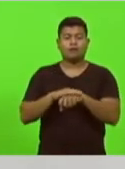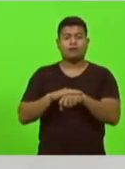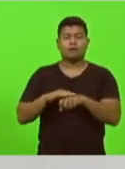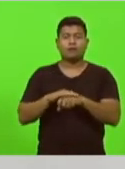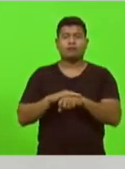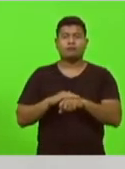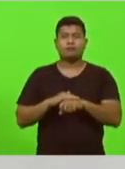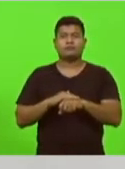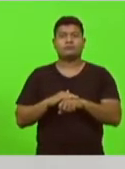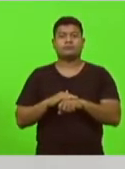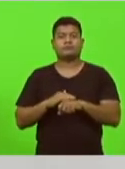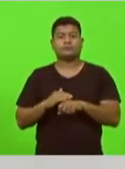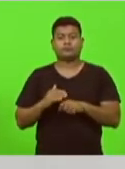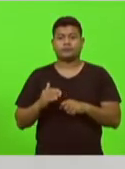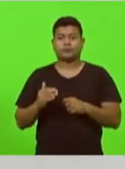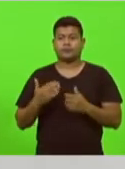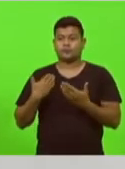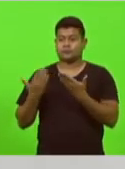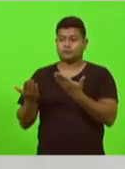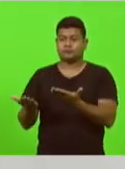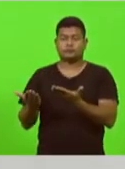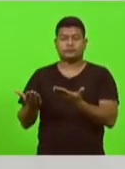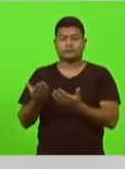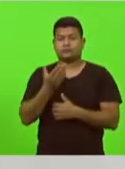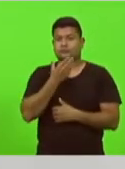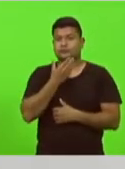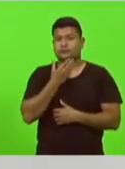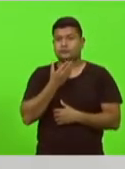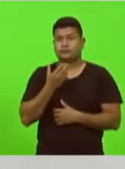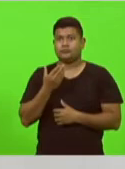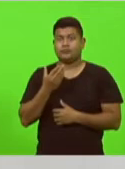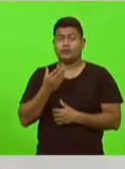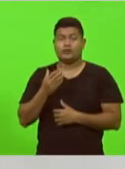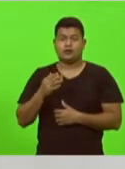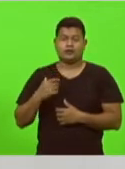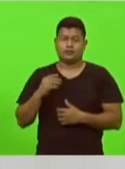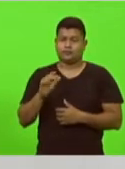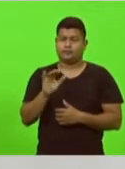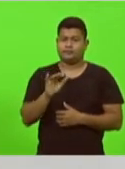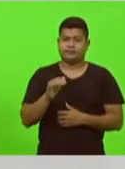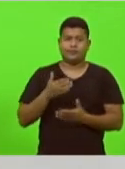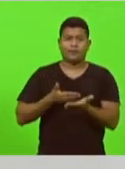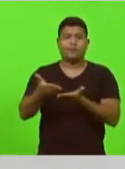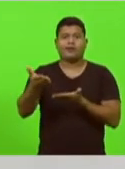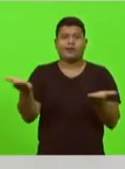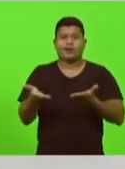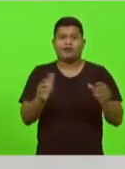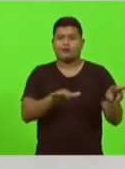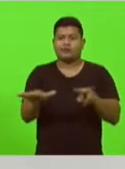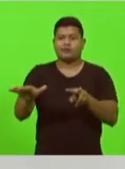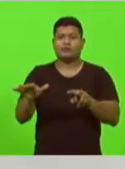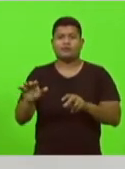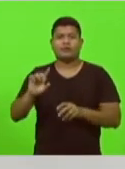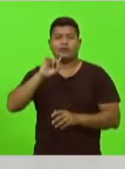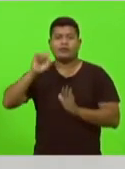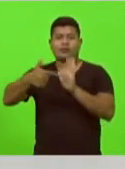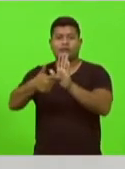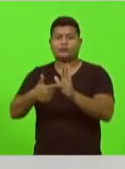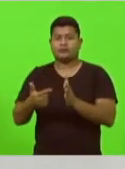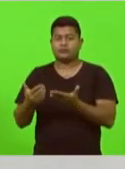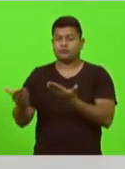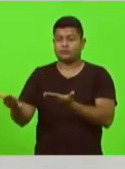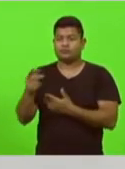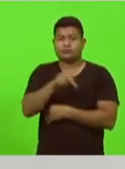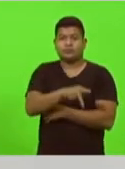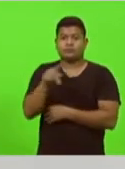a semana recebendo uma denúncia importante de um professor da rede